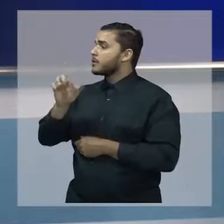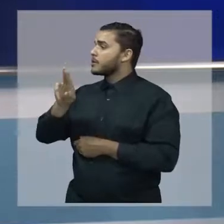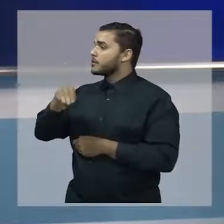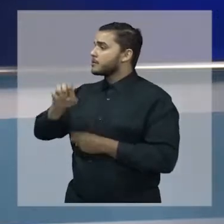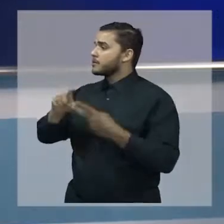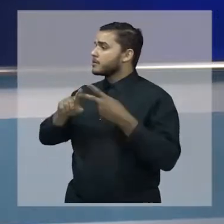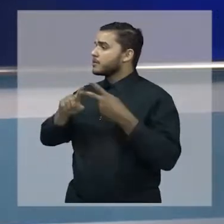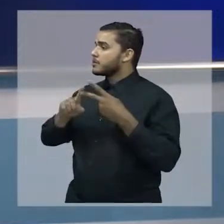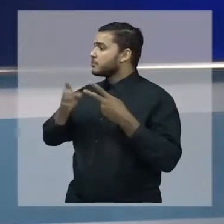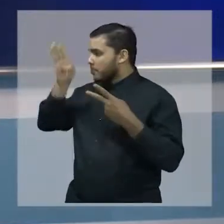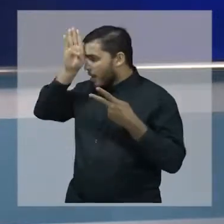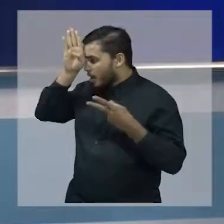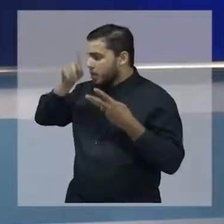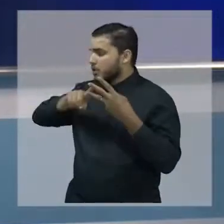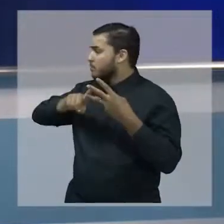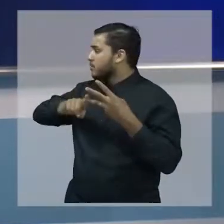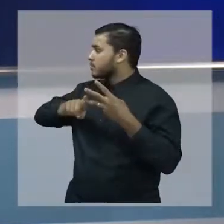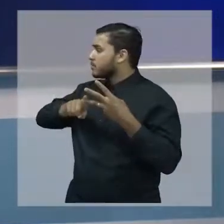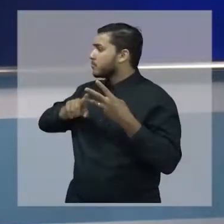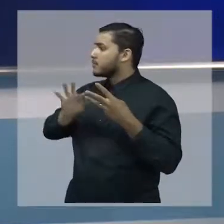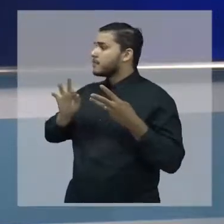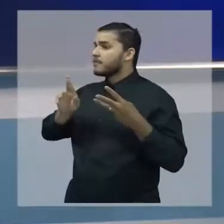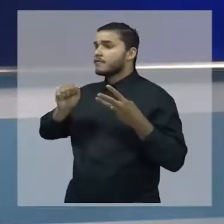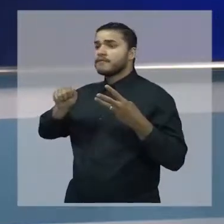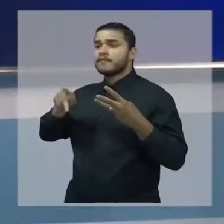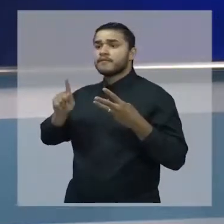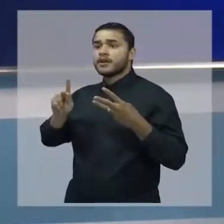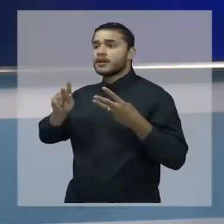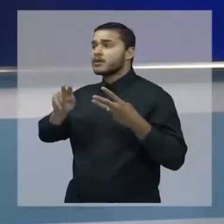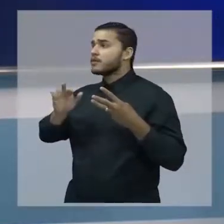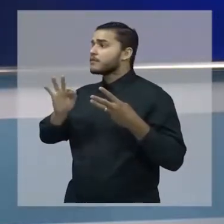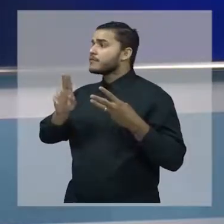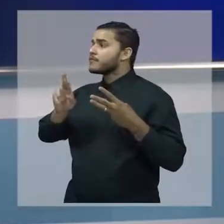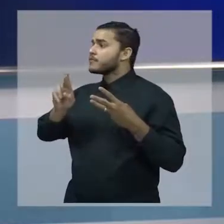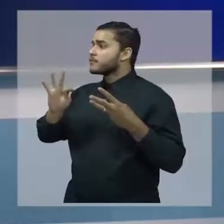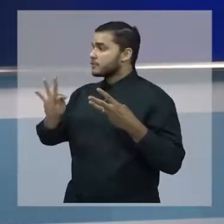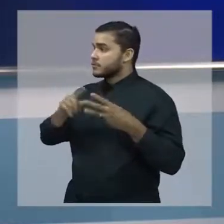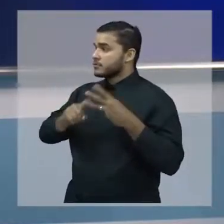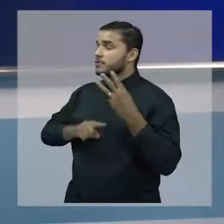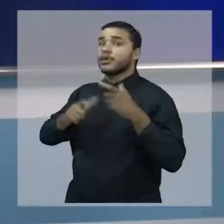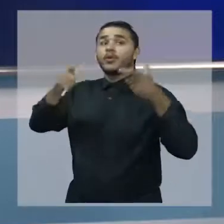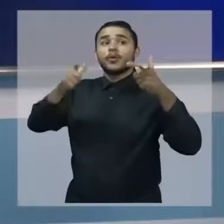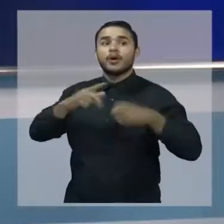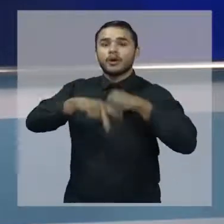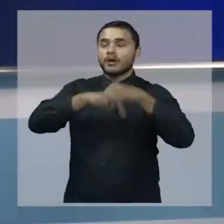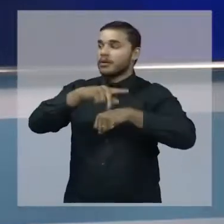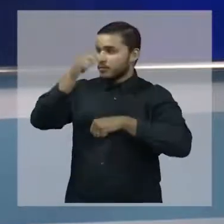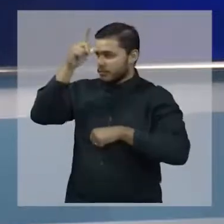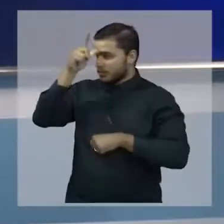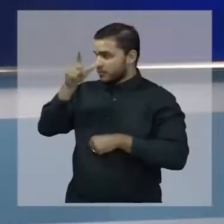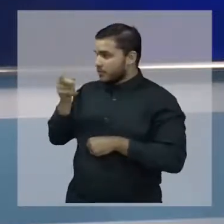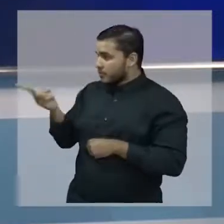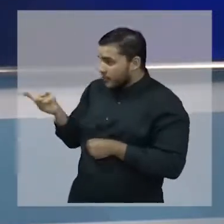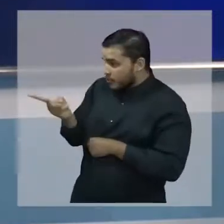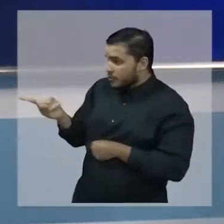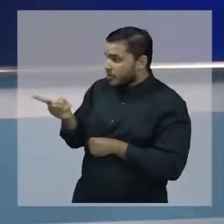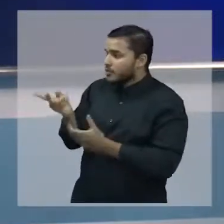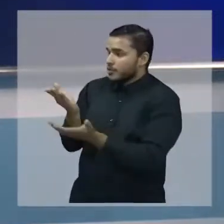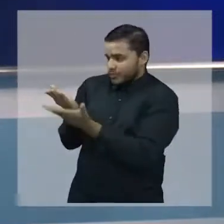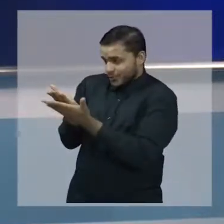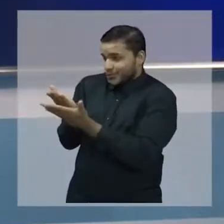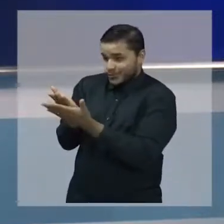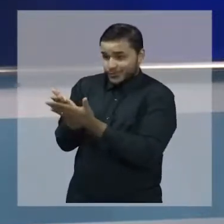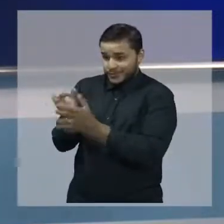porque ambos fizeram seus doutorados na Alemanha, então conhecem bem. Então, pegue uma lista das 200